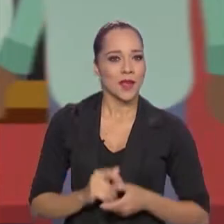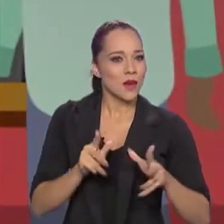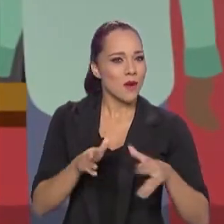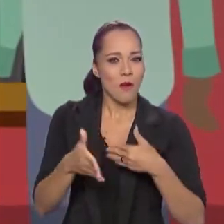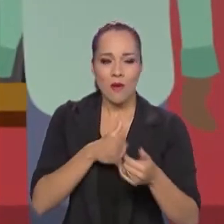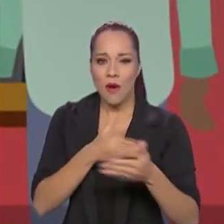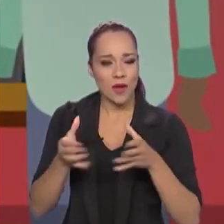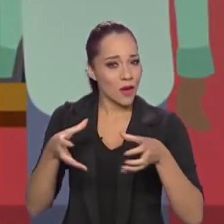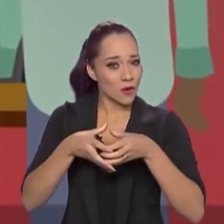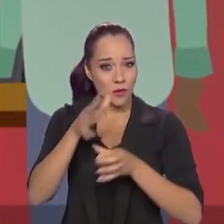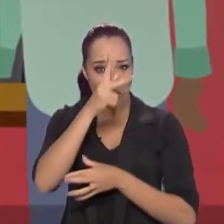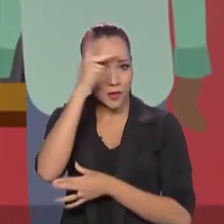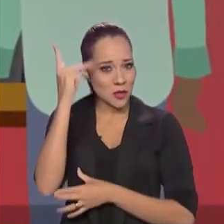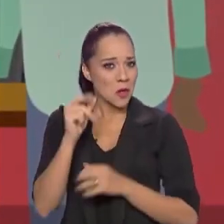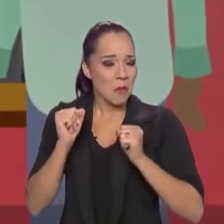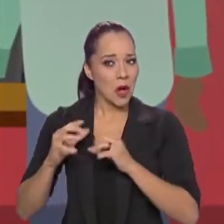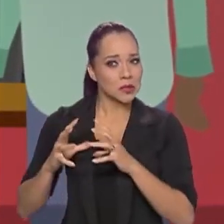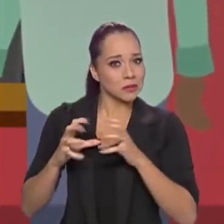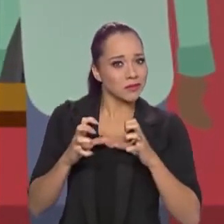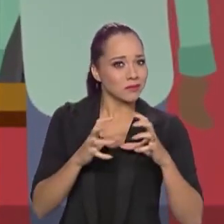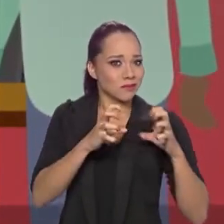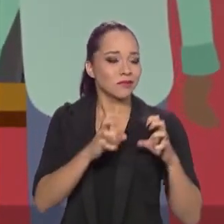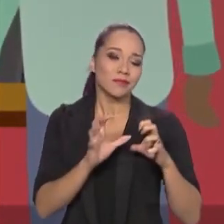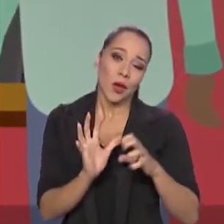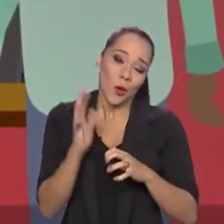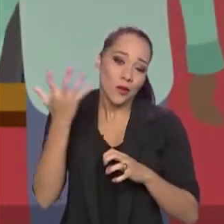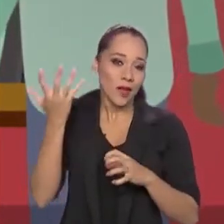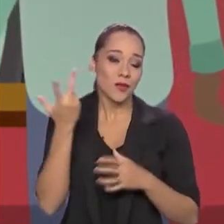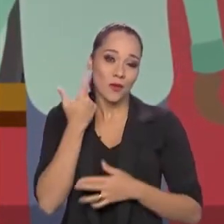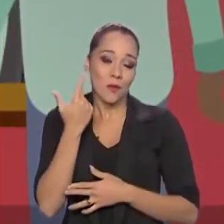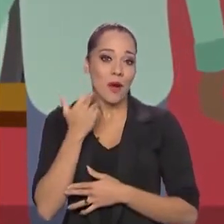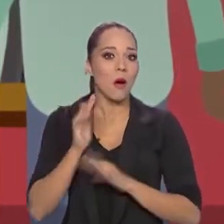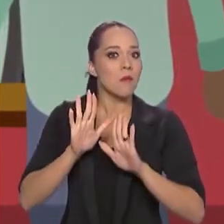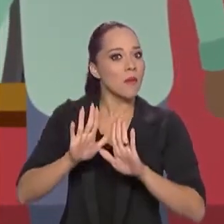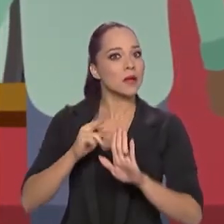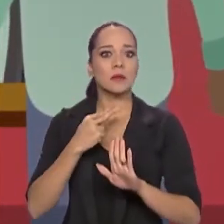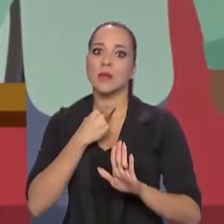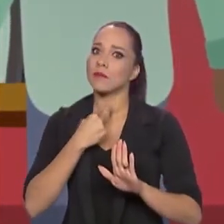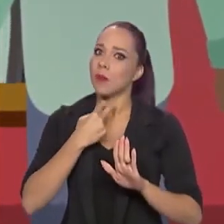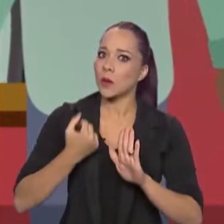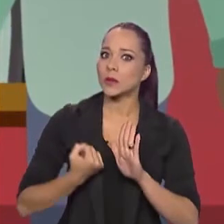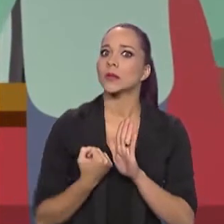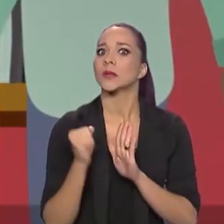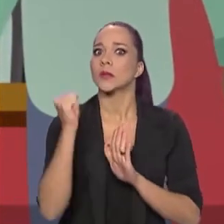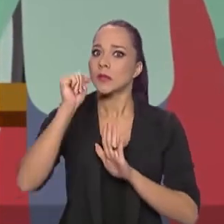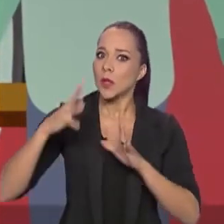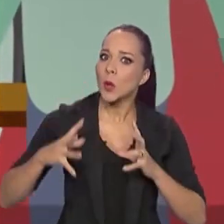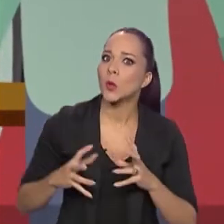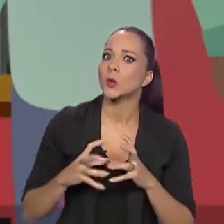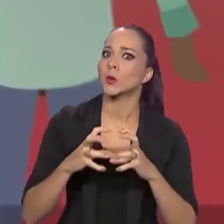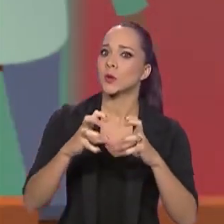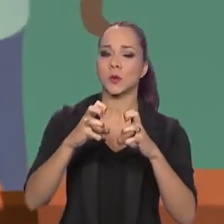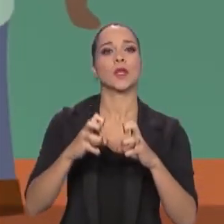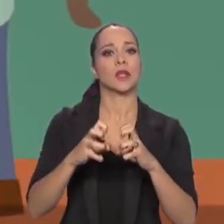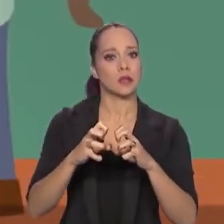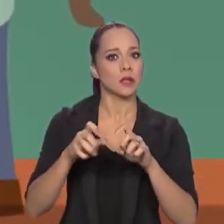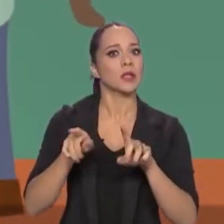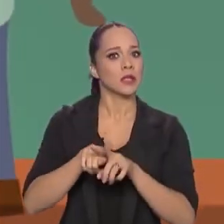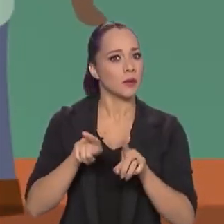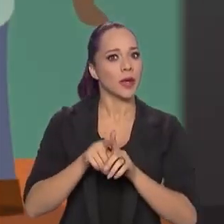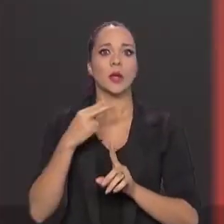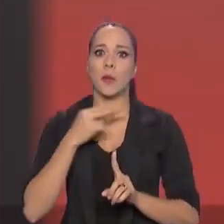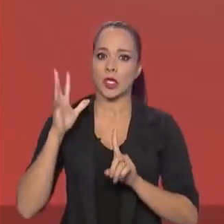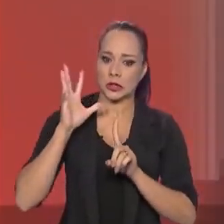qualquer grupo de pessoas, divergências acontecem, mas elas não devem se tornar conflitos e muito menos